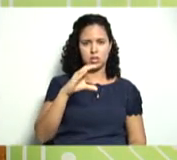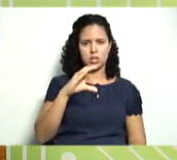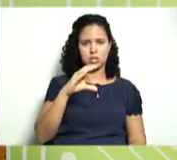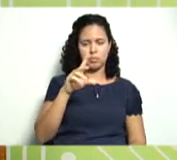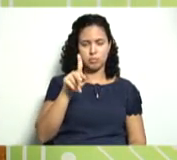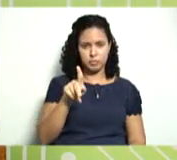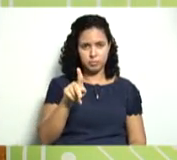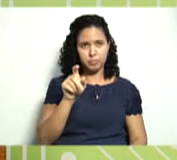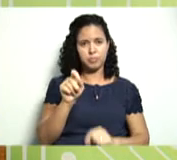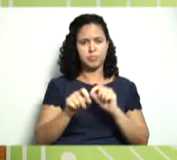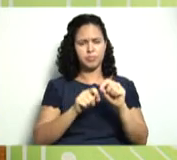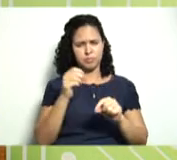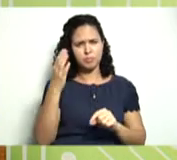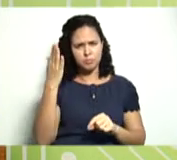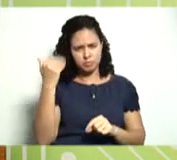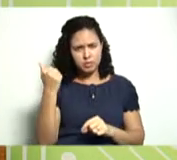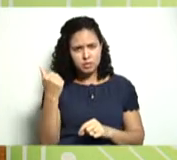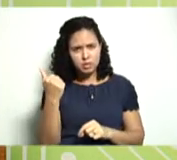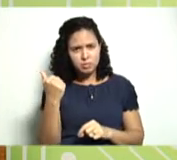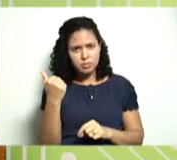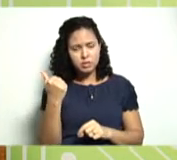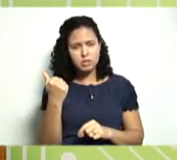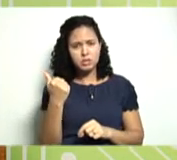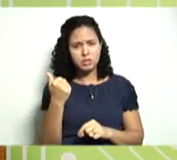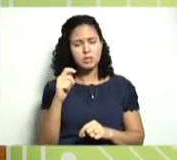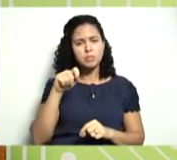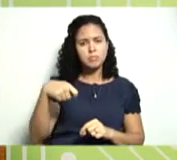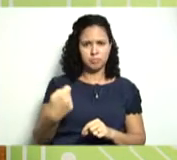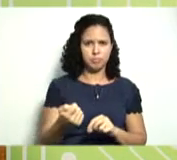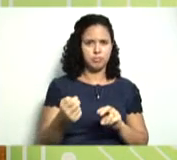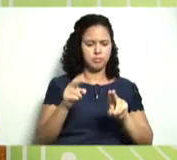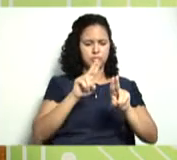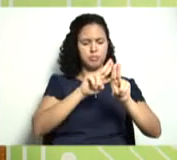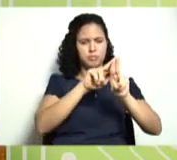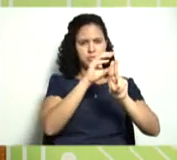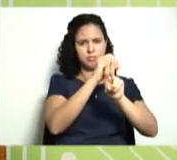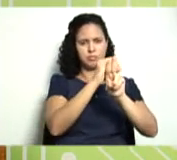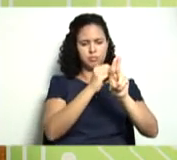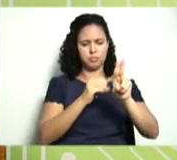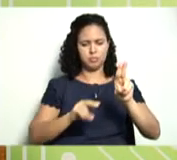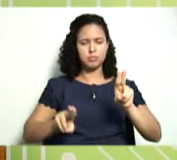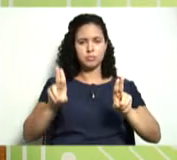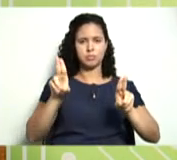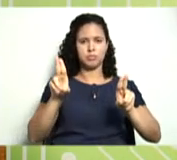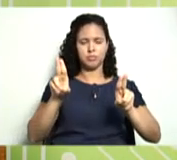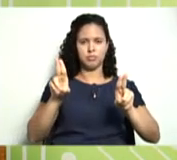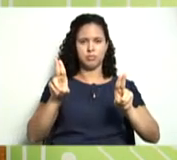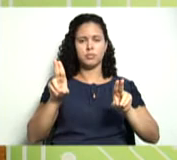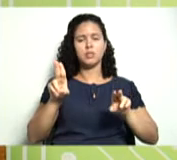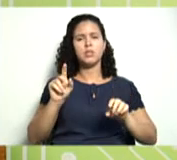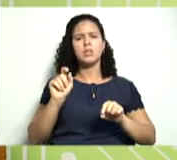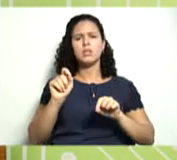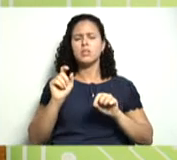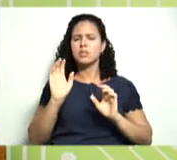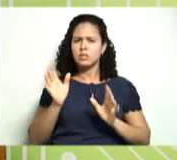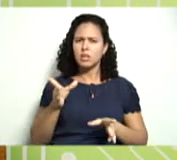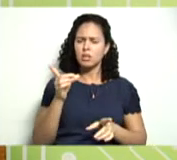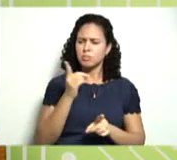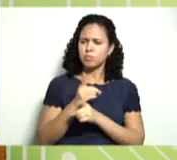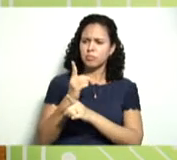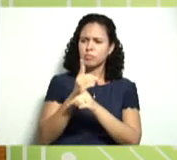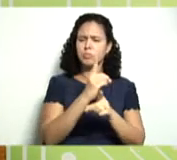primeiro você faz esse backup é nós trabalhamos na área de informação encontra diversas situações assim que